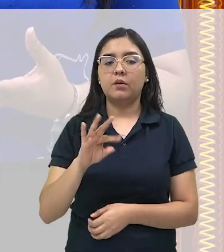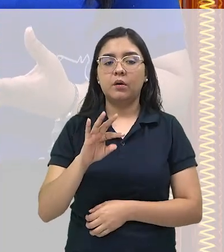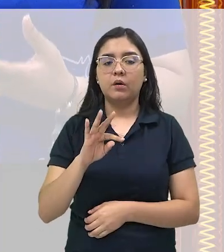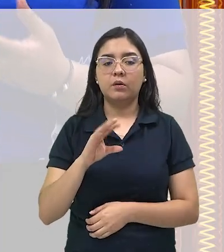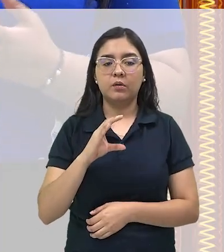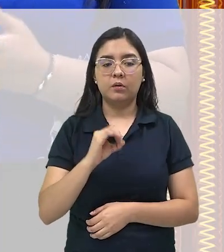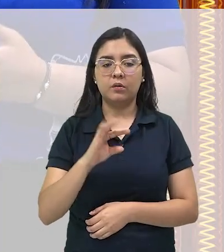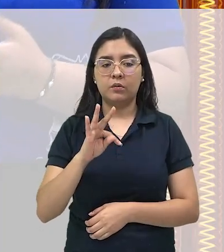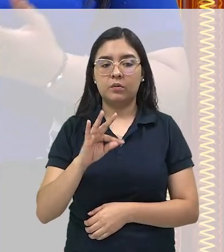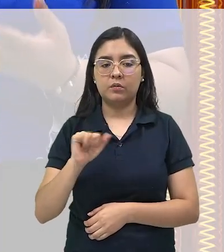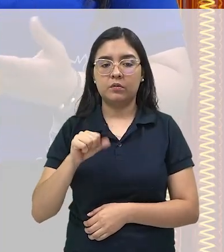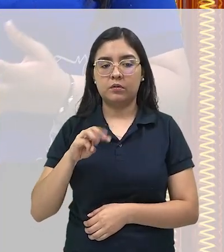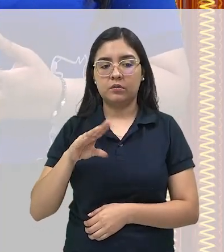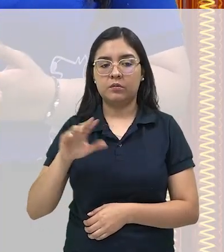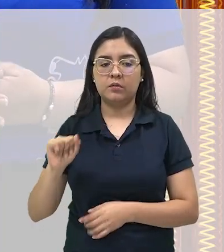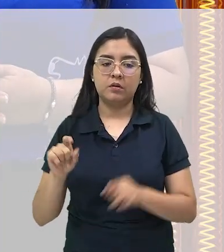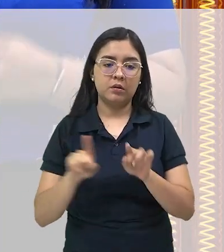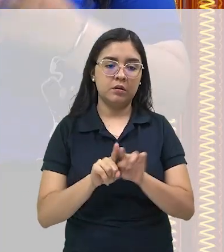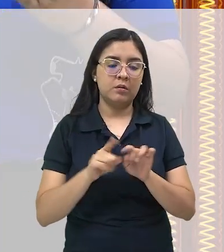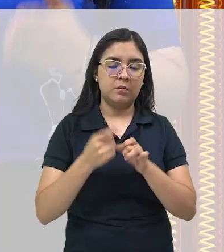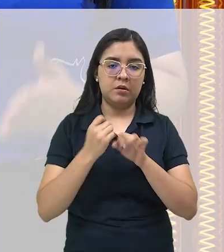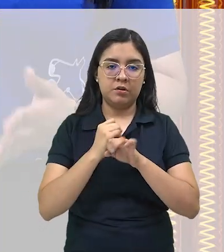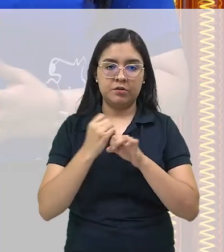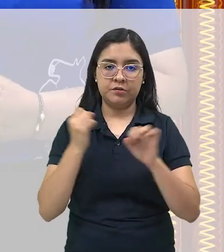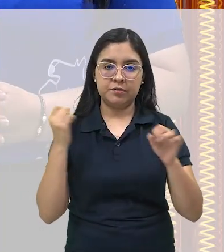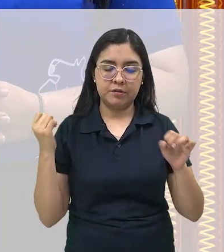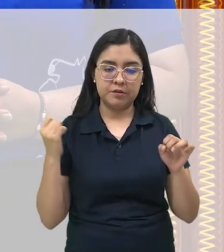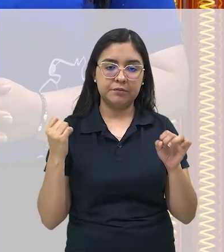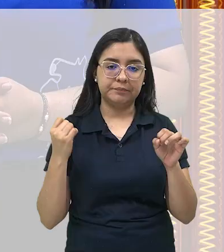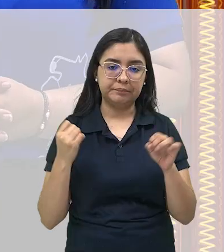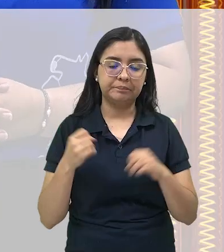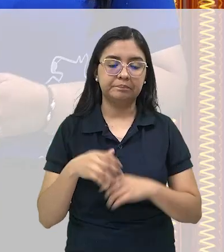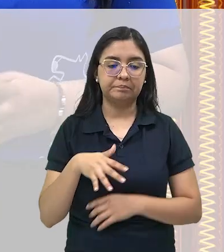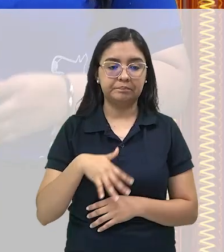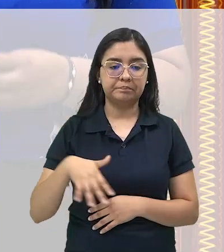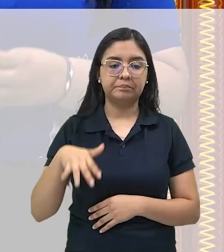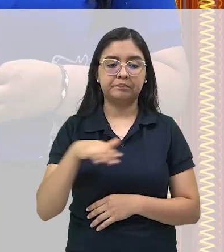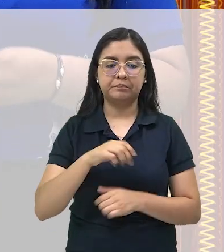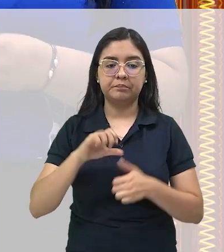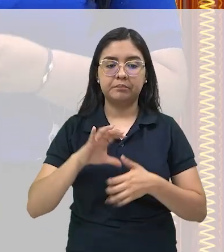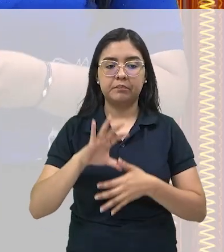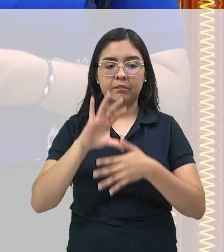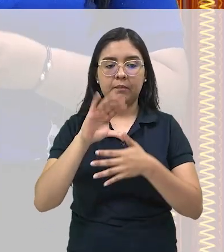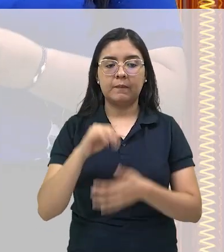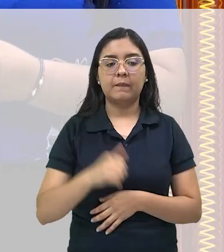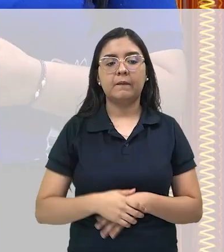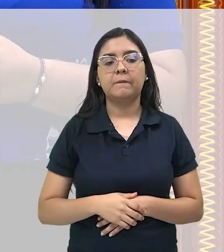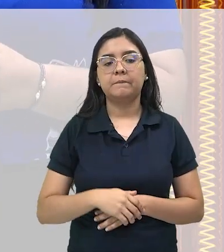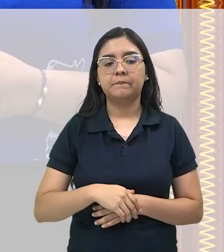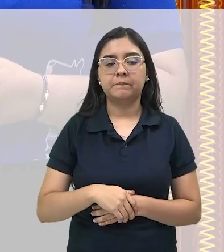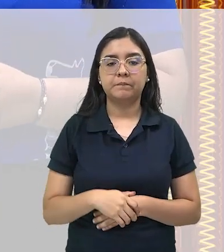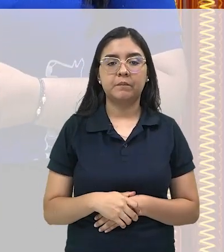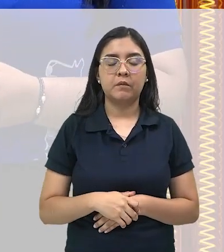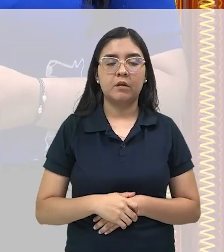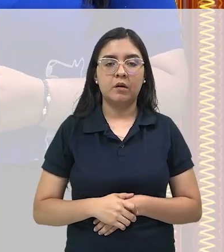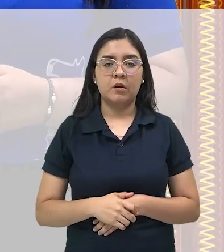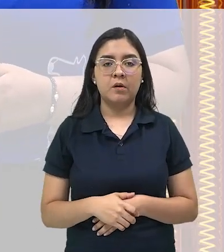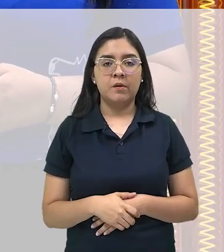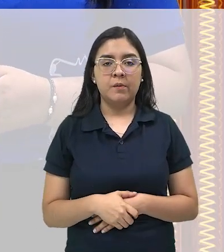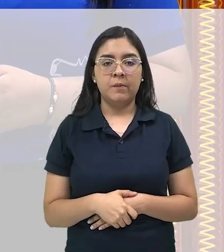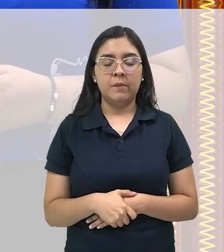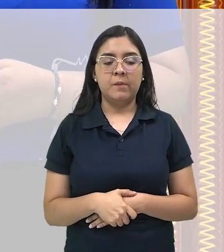dos maiores países do mundo e da América, do continente americano, com quase 10 milhões de quilômetros